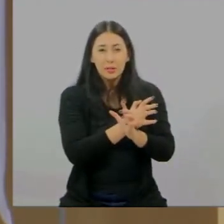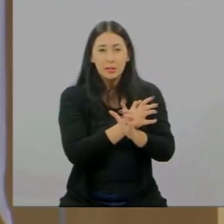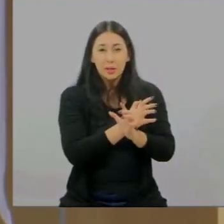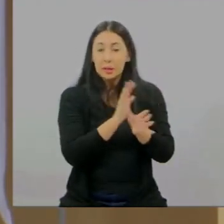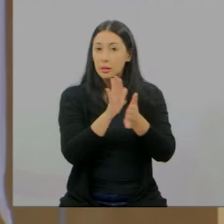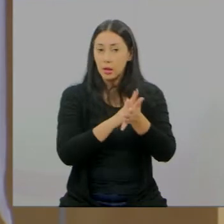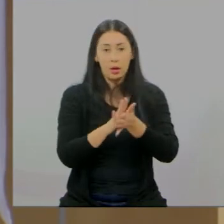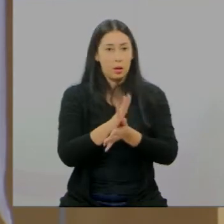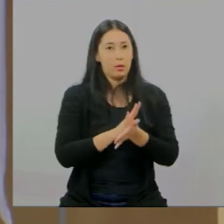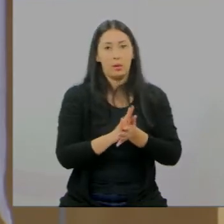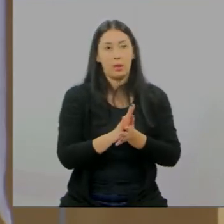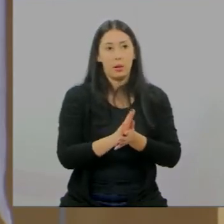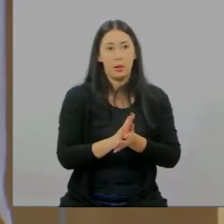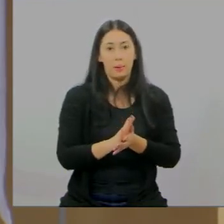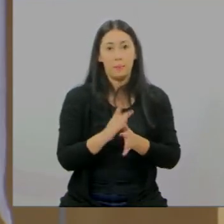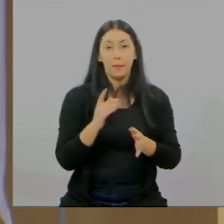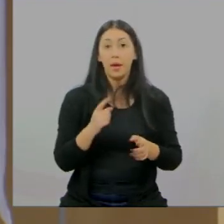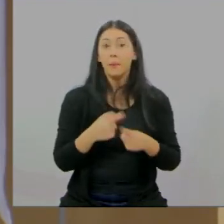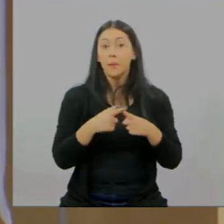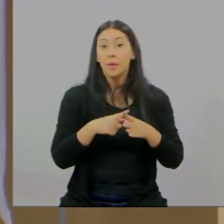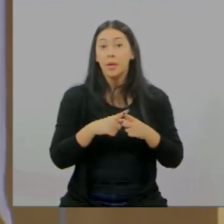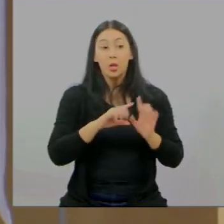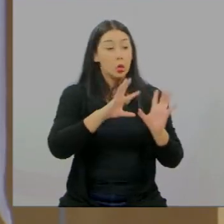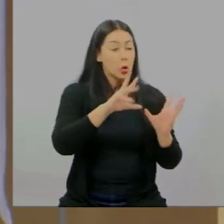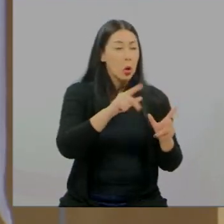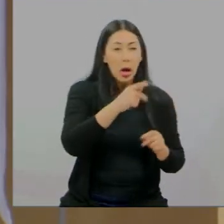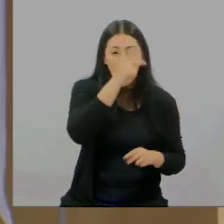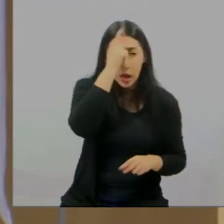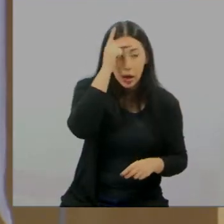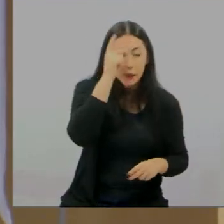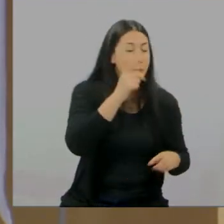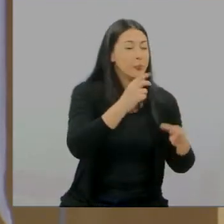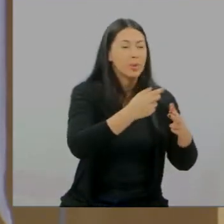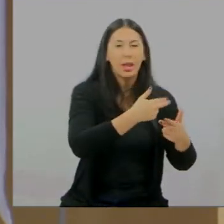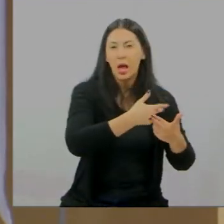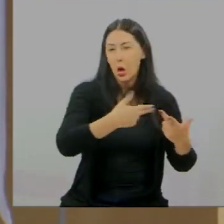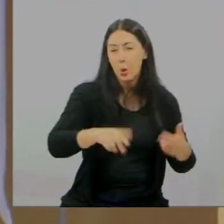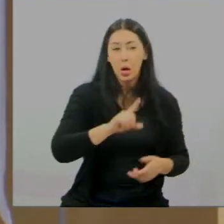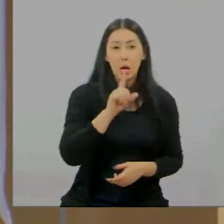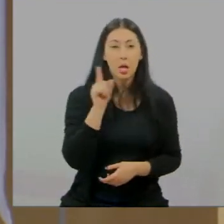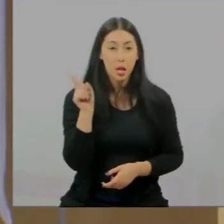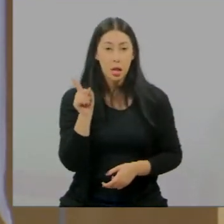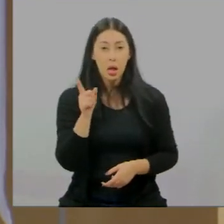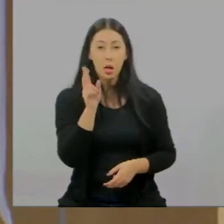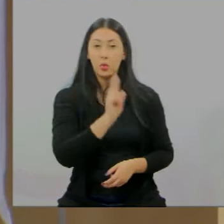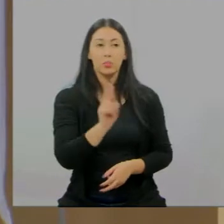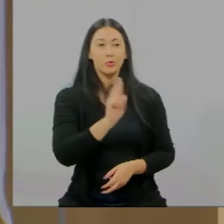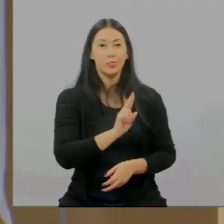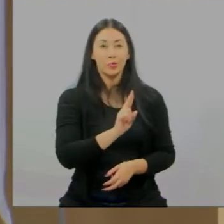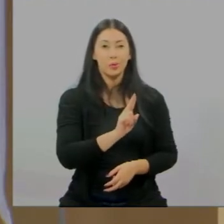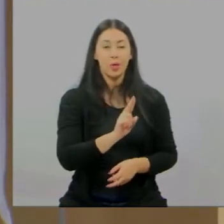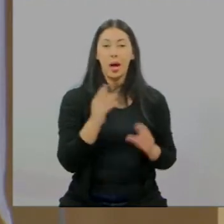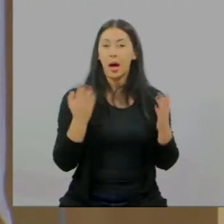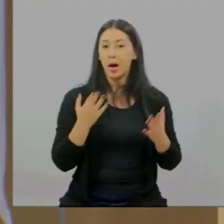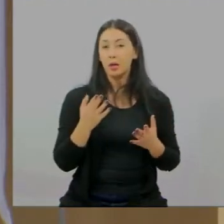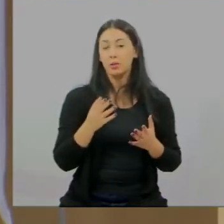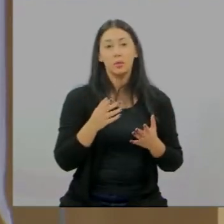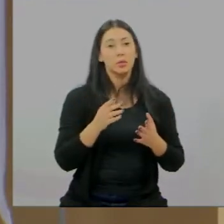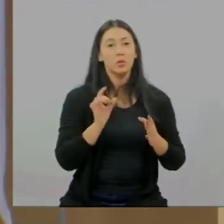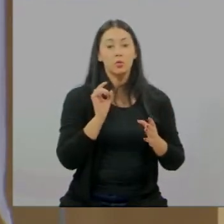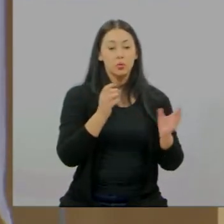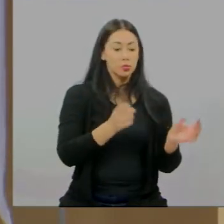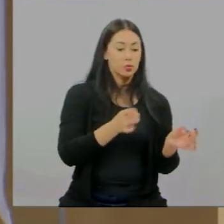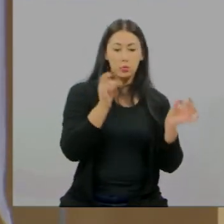minha. E tudo que ela usou nos 18 dias de isolamento, descartável.